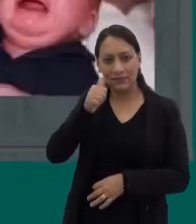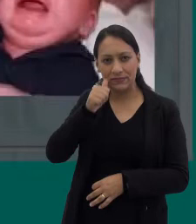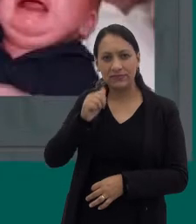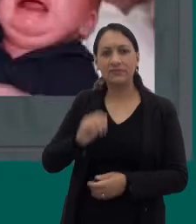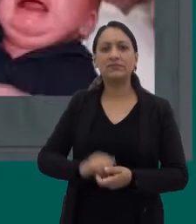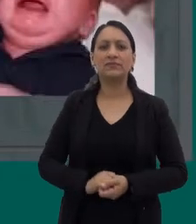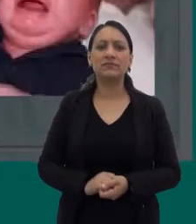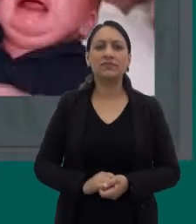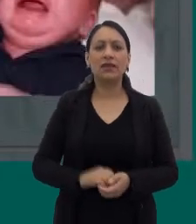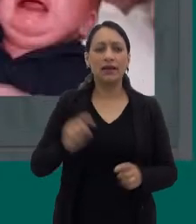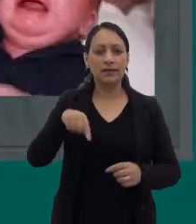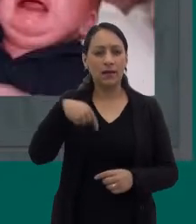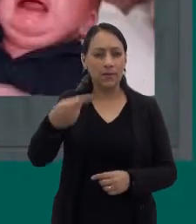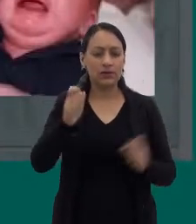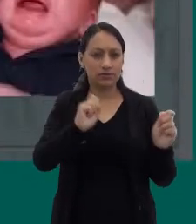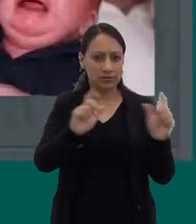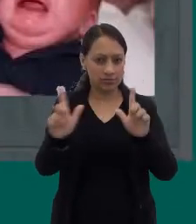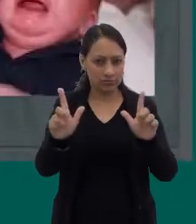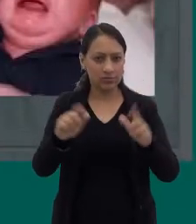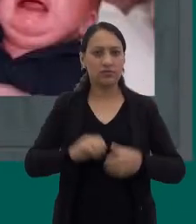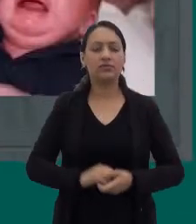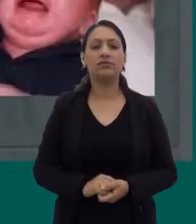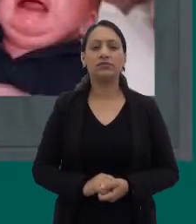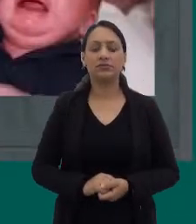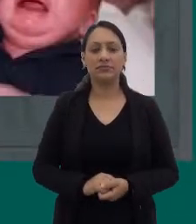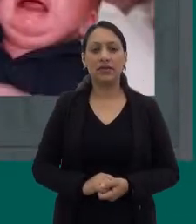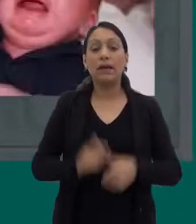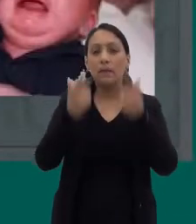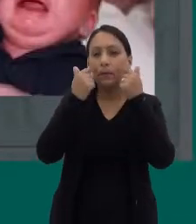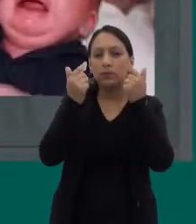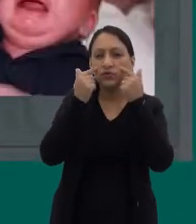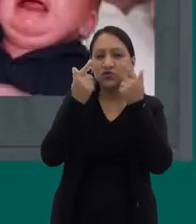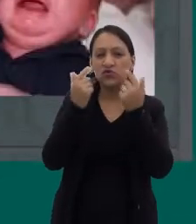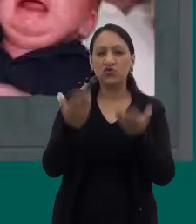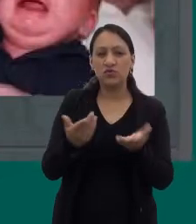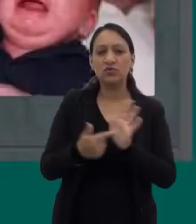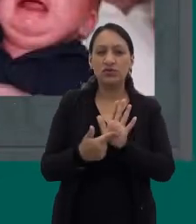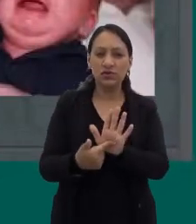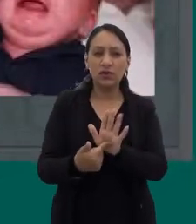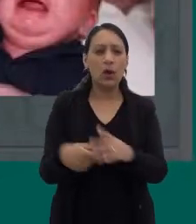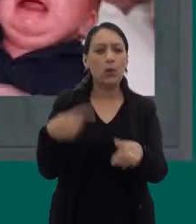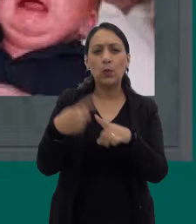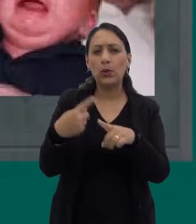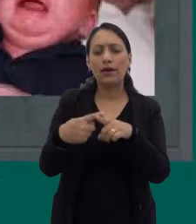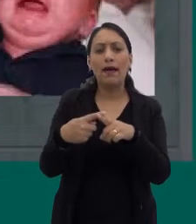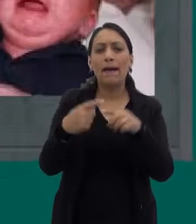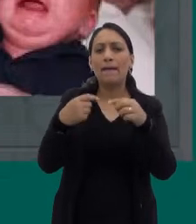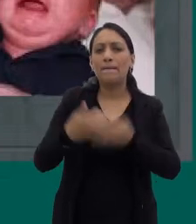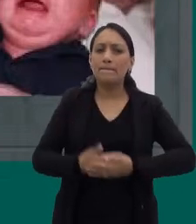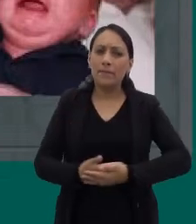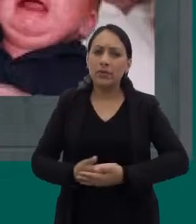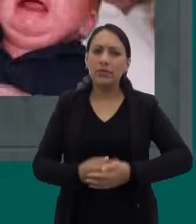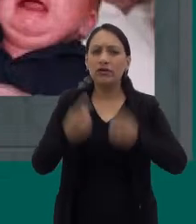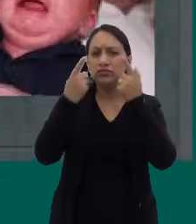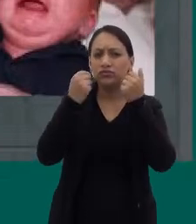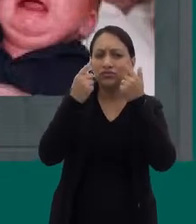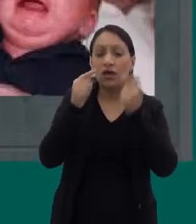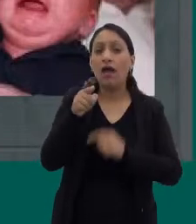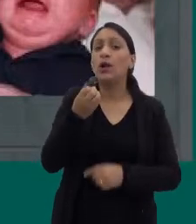da próxima imagem. Esse bebê está chorando, né? O que esse bebê chorando